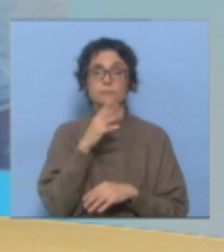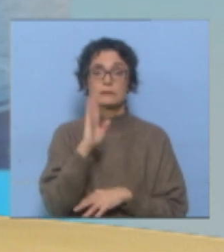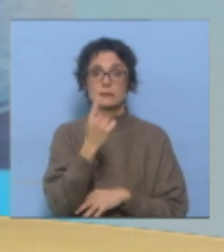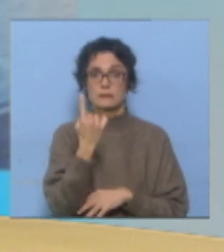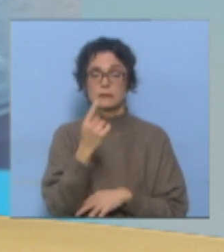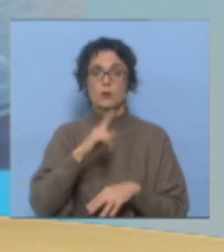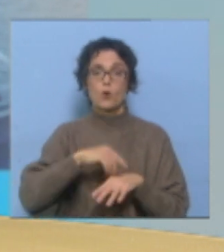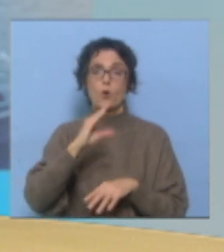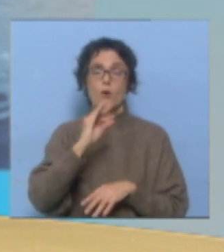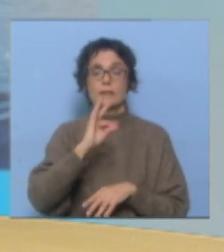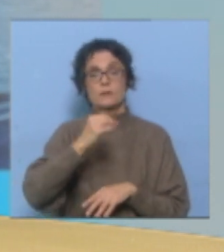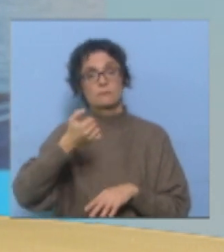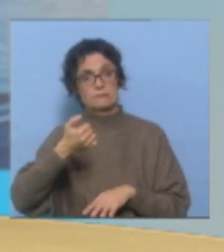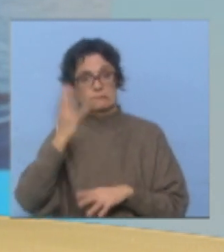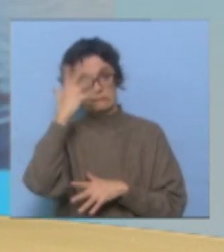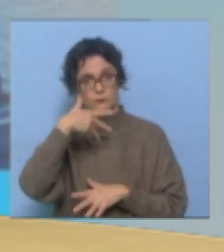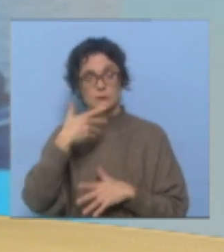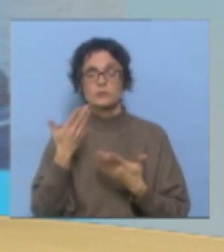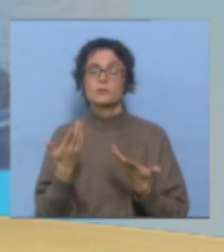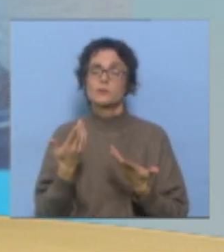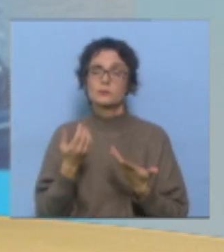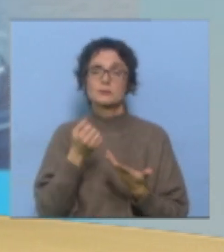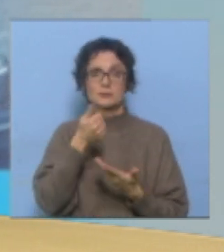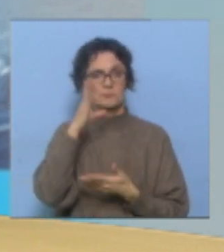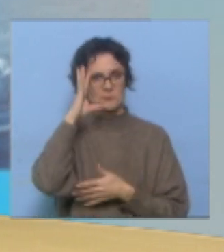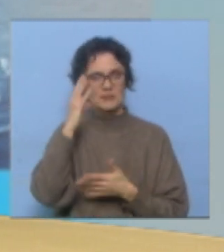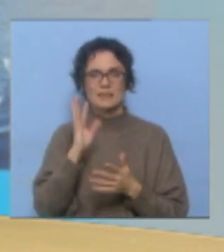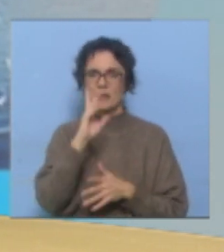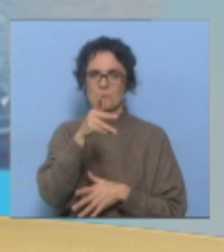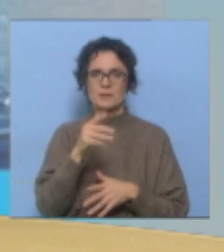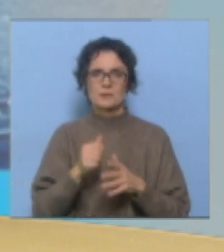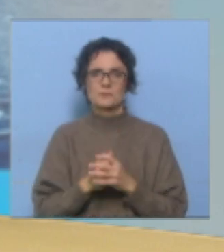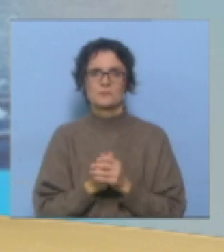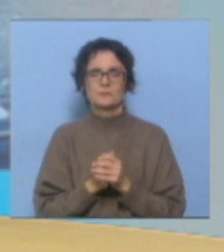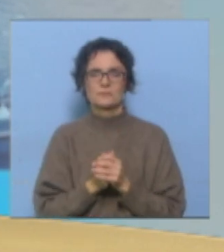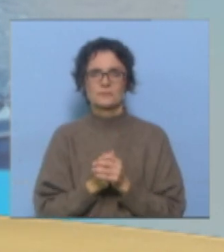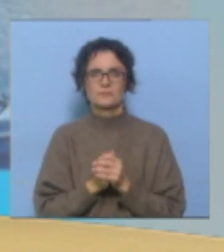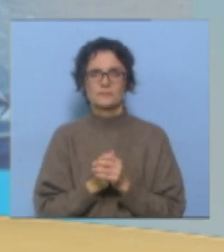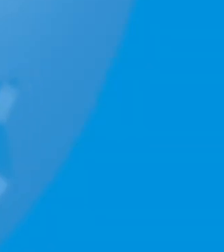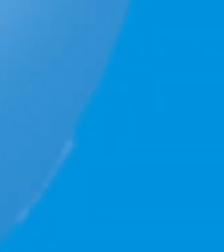forem 22h45. Tenha então uma ótima tarde e até amanhã, se Deus quiser.